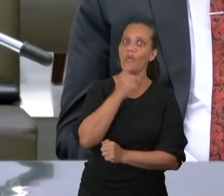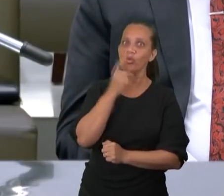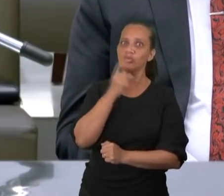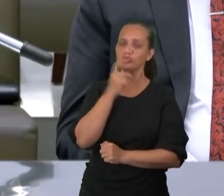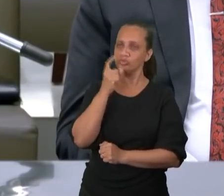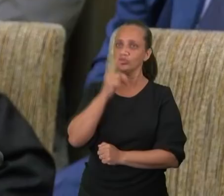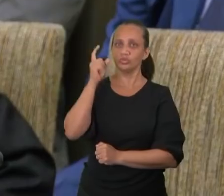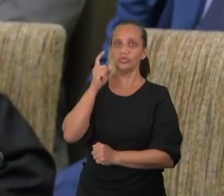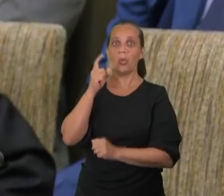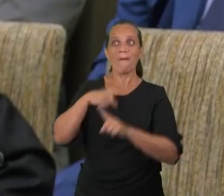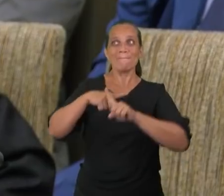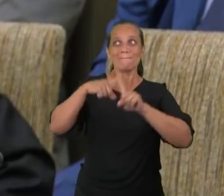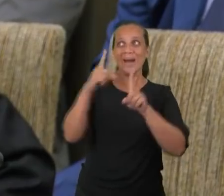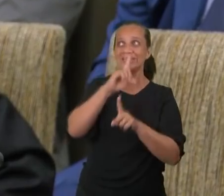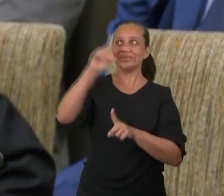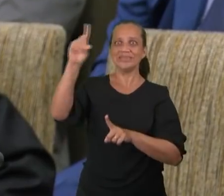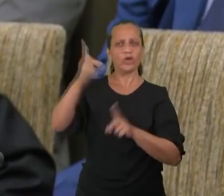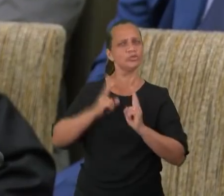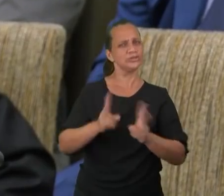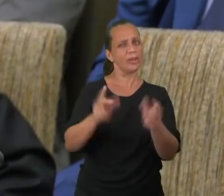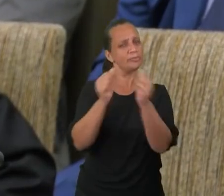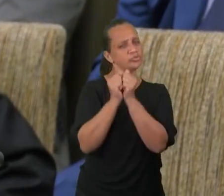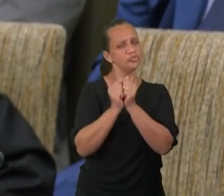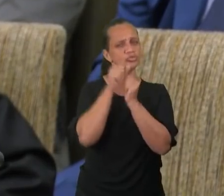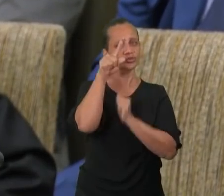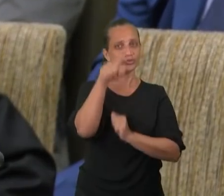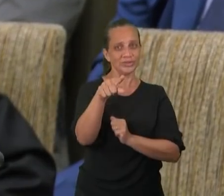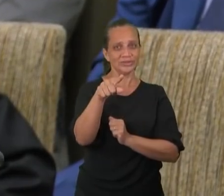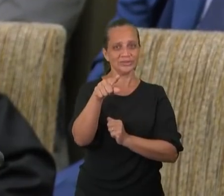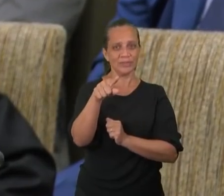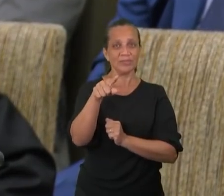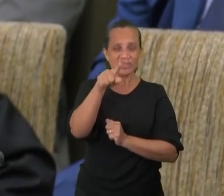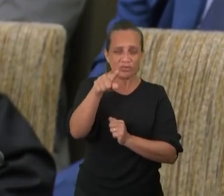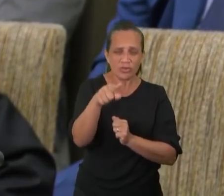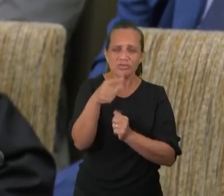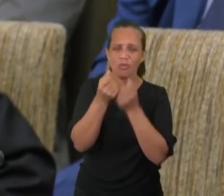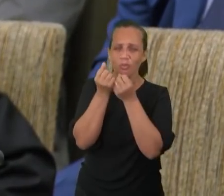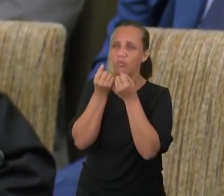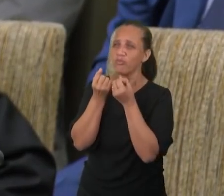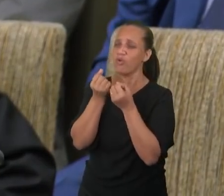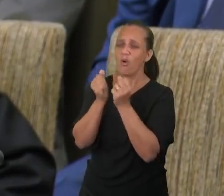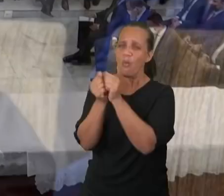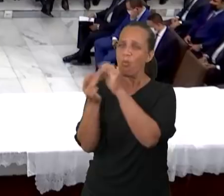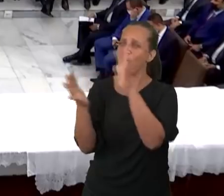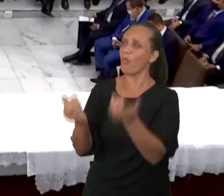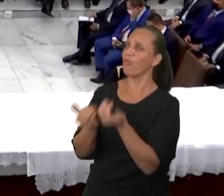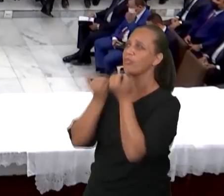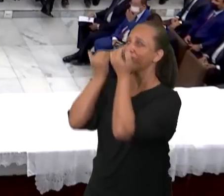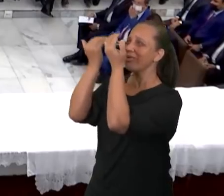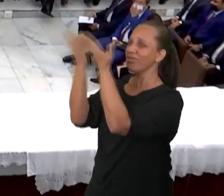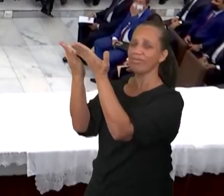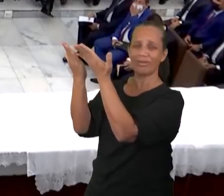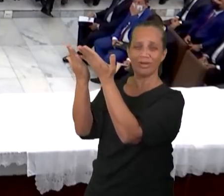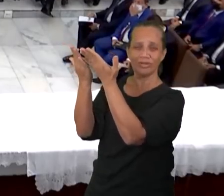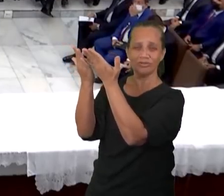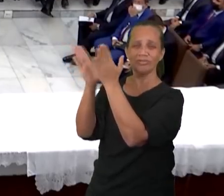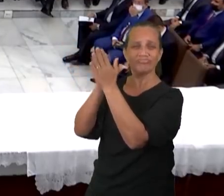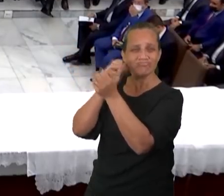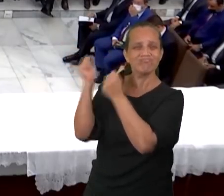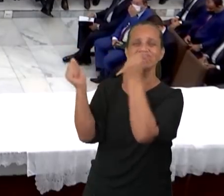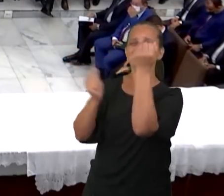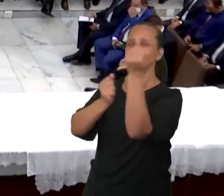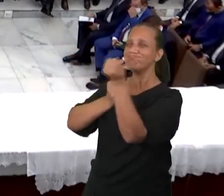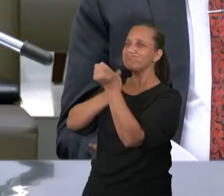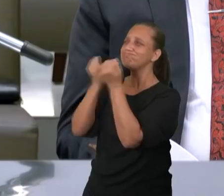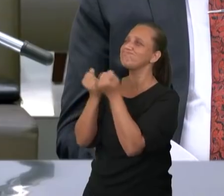diabo é mentiroso. Aleluia. Se você trouxe uma glória, dê um glória para Deus aqui nesta noite. Essa igreja aqui é pentecostal. Pentecostal,